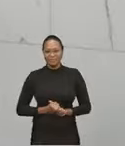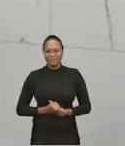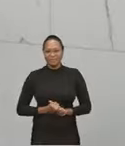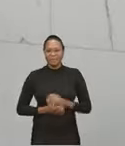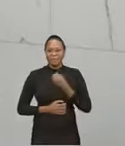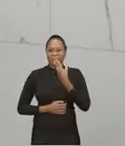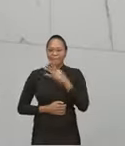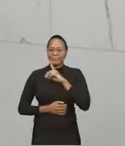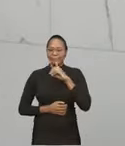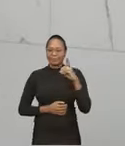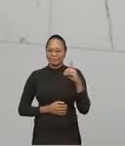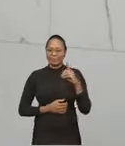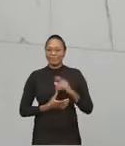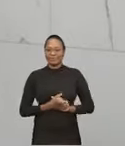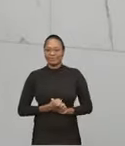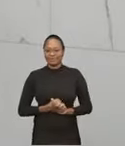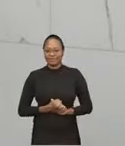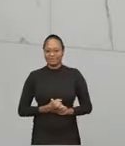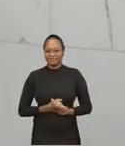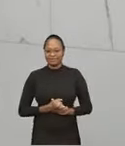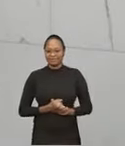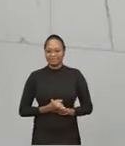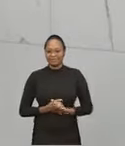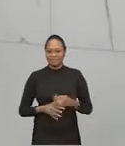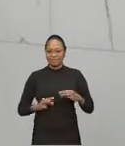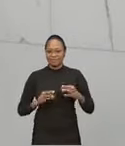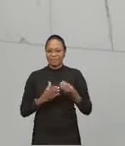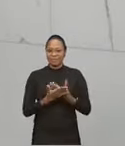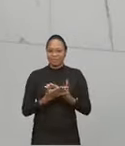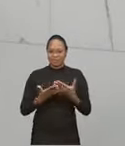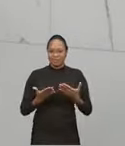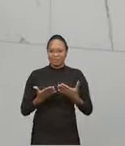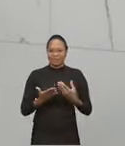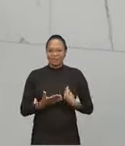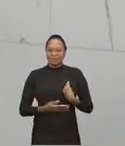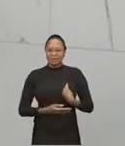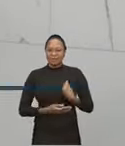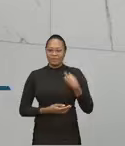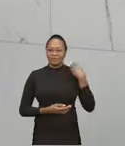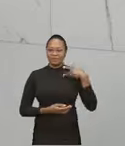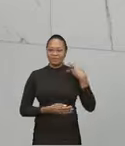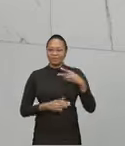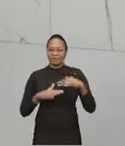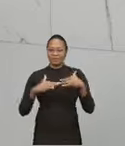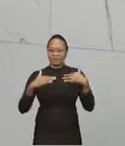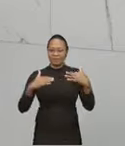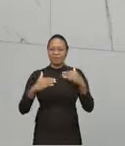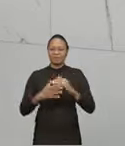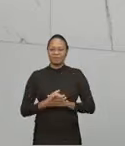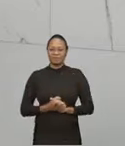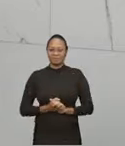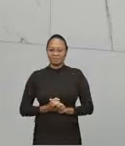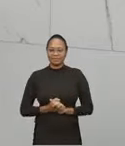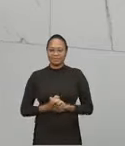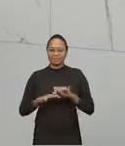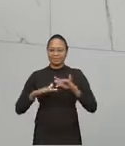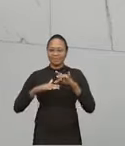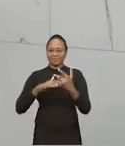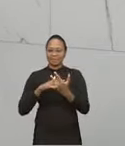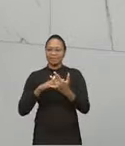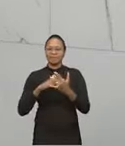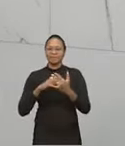Bom dia, senhores vereadores que estão aqui presentes, a toda a plateia, as plataformas aí